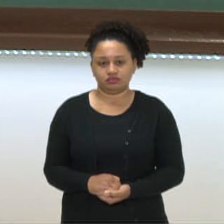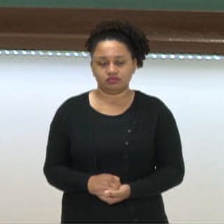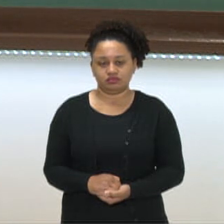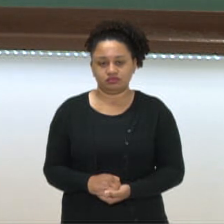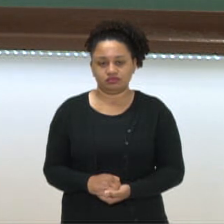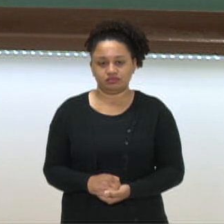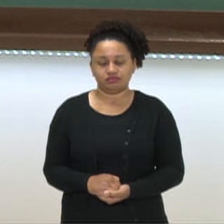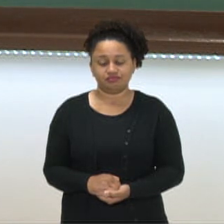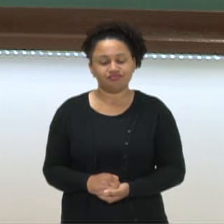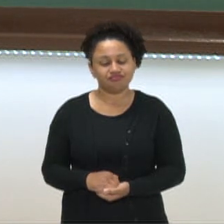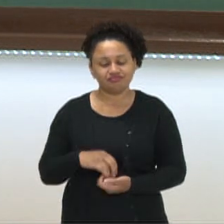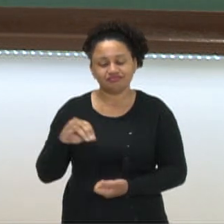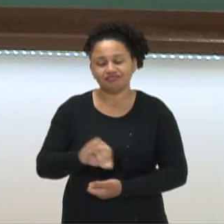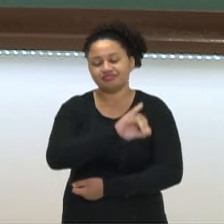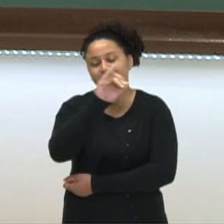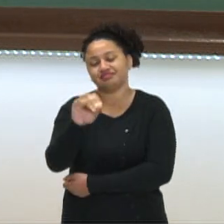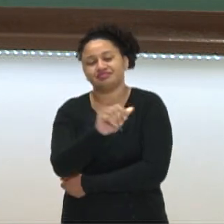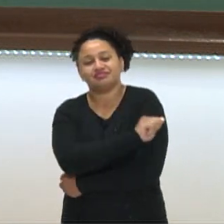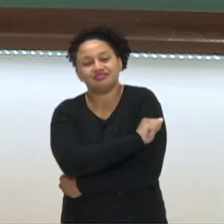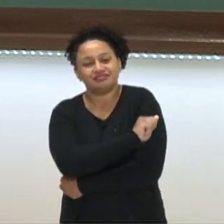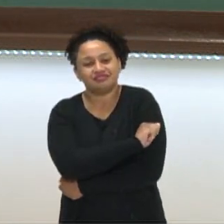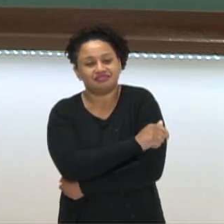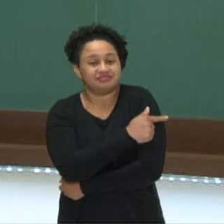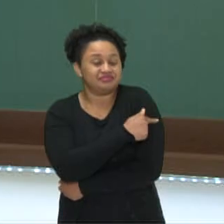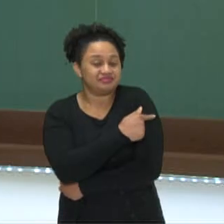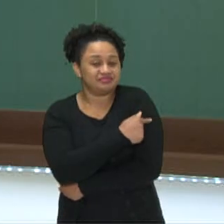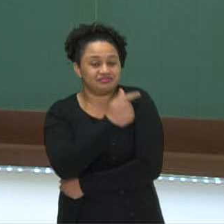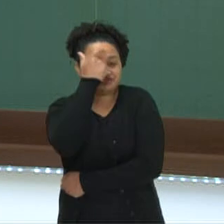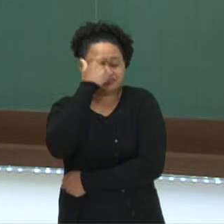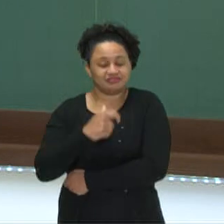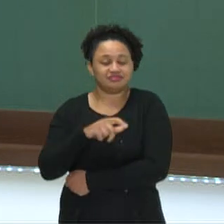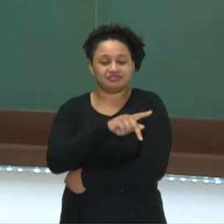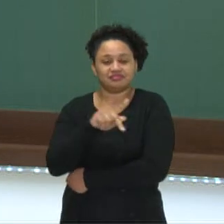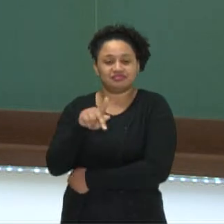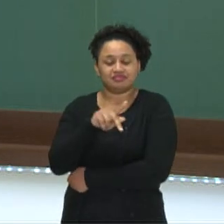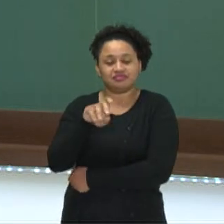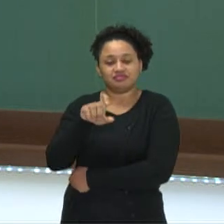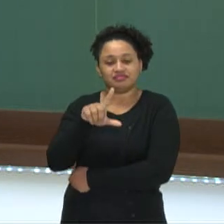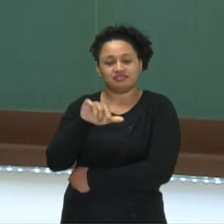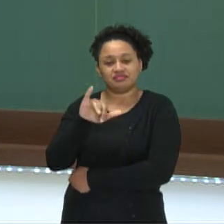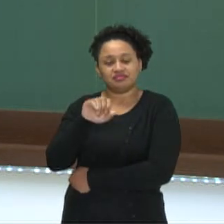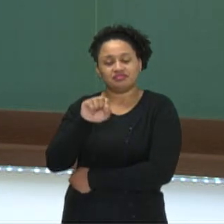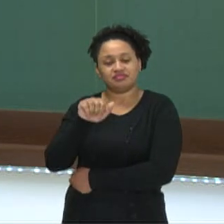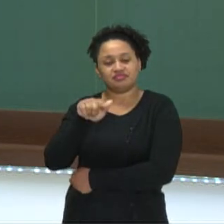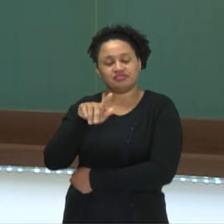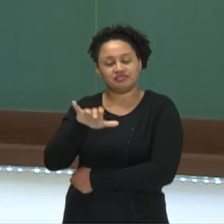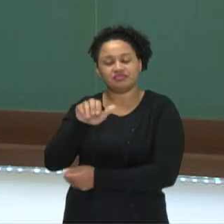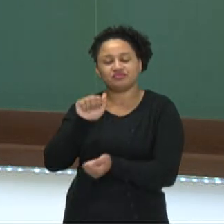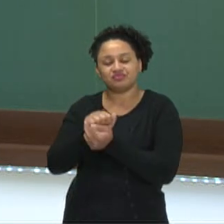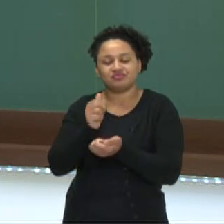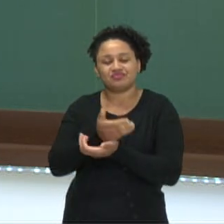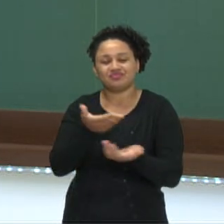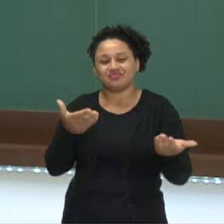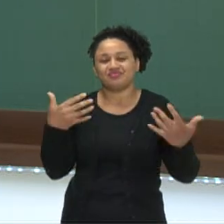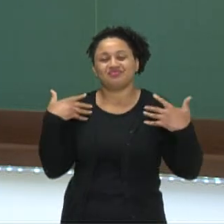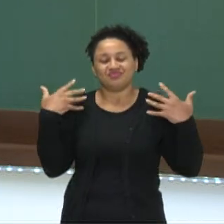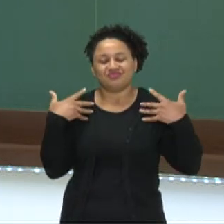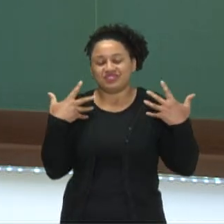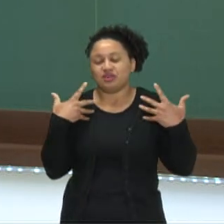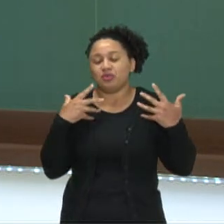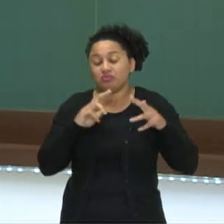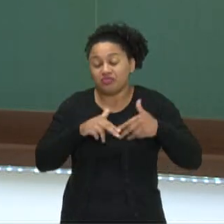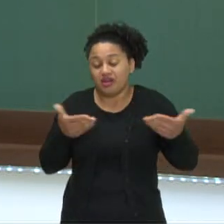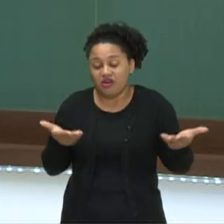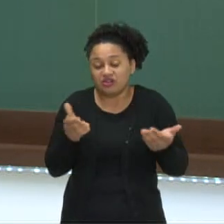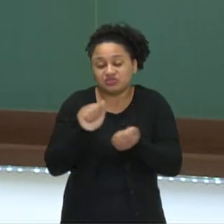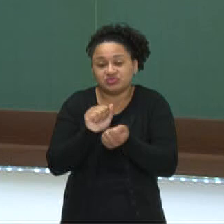queridos alunos do 7º ano, sou a professora Elisângela, estou aqui com você com muita alegria e eu espero